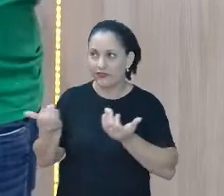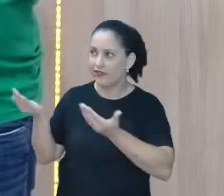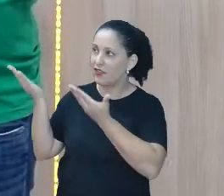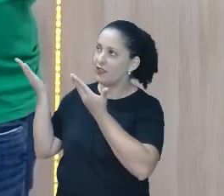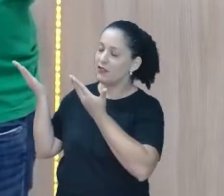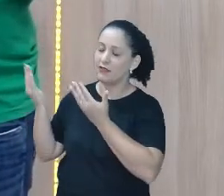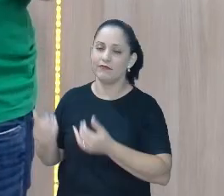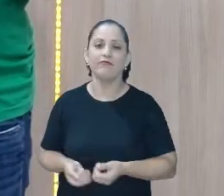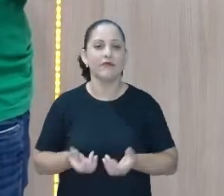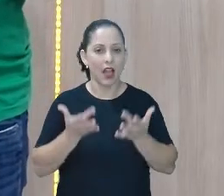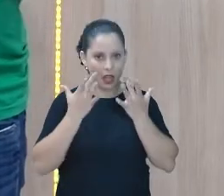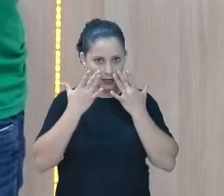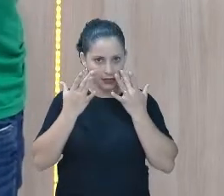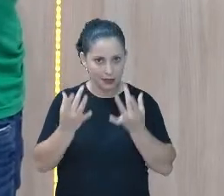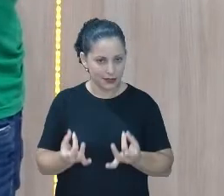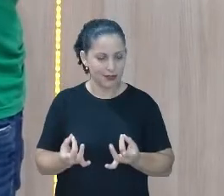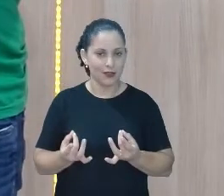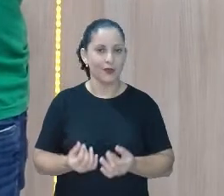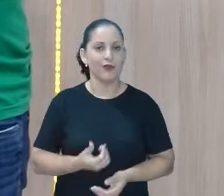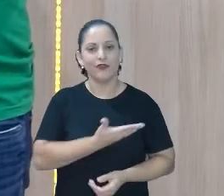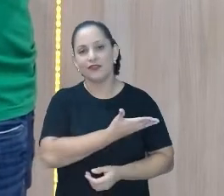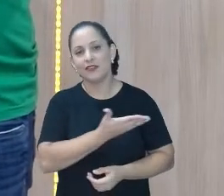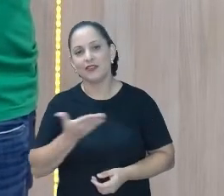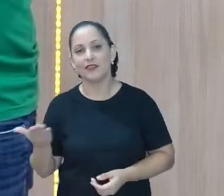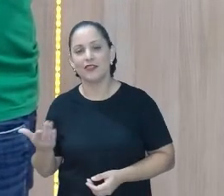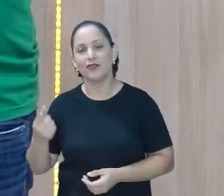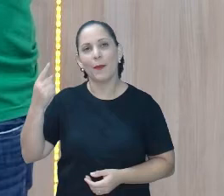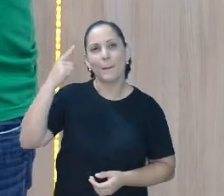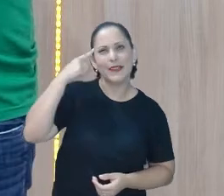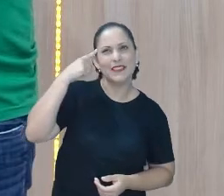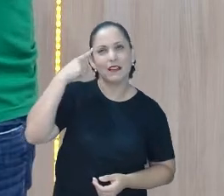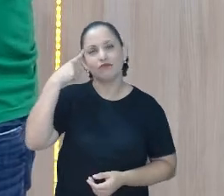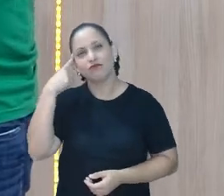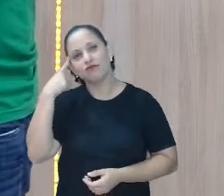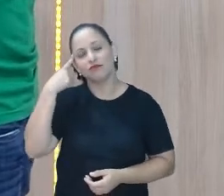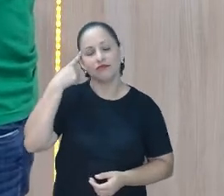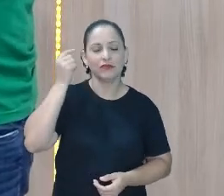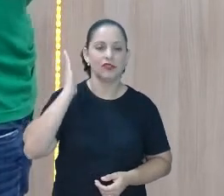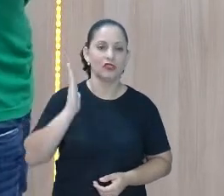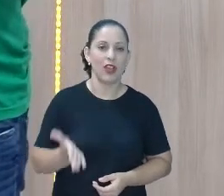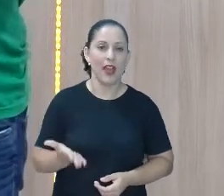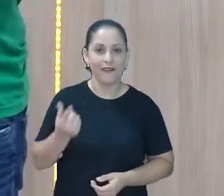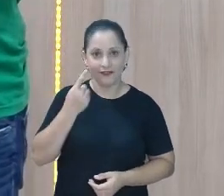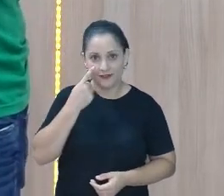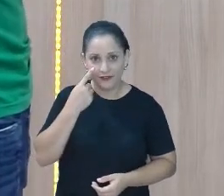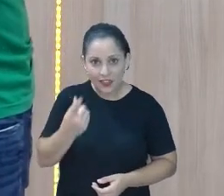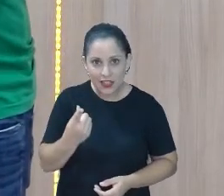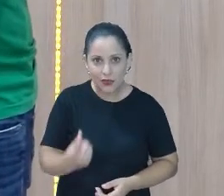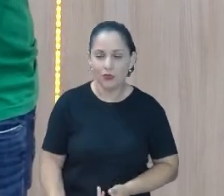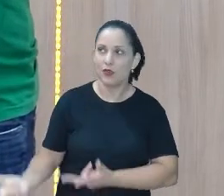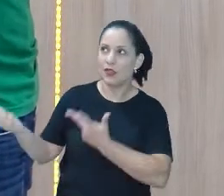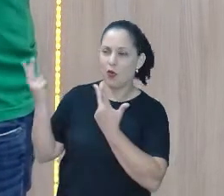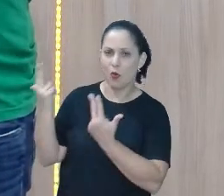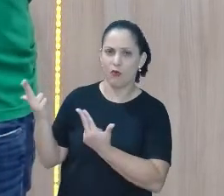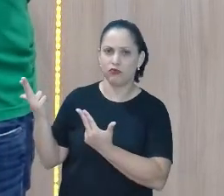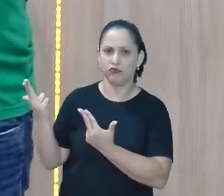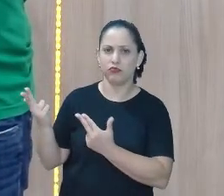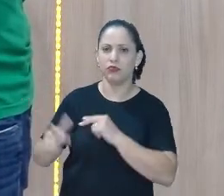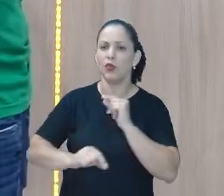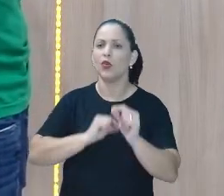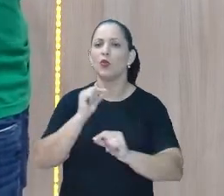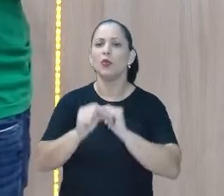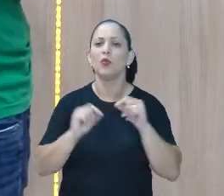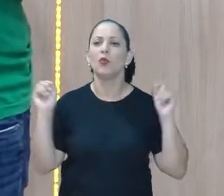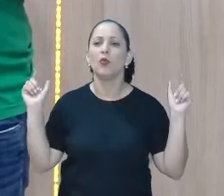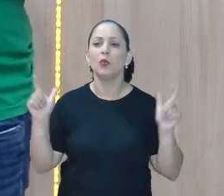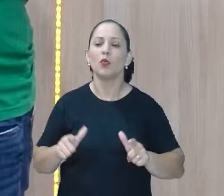eu quero que vocês prestem atenção e vocês vão pensar aí, se já viram cenas, né, desse tipo em